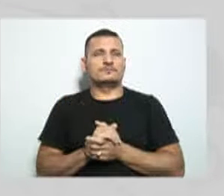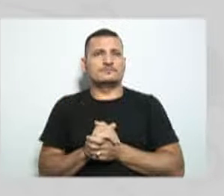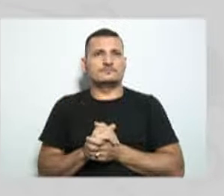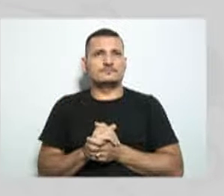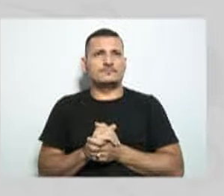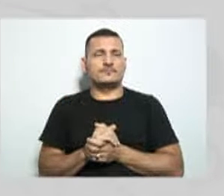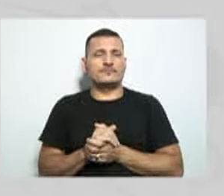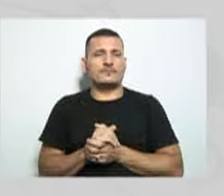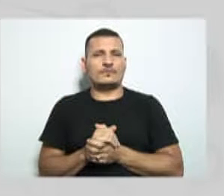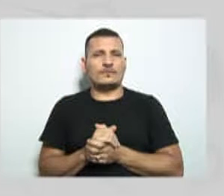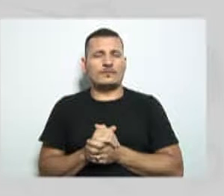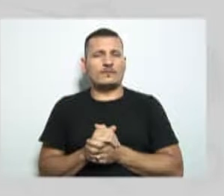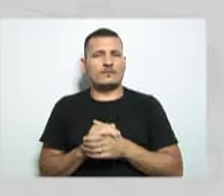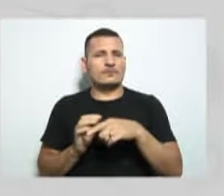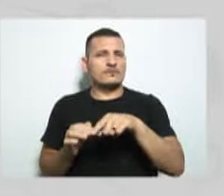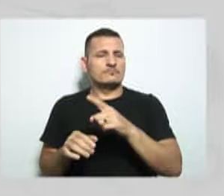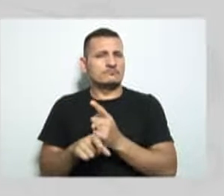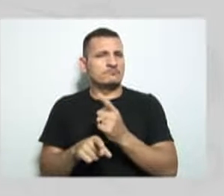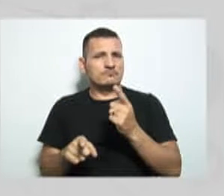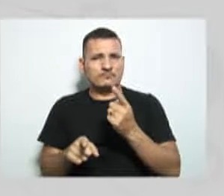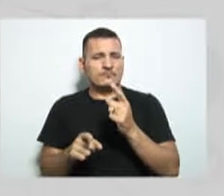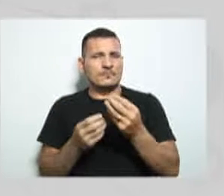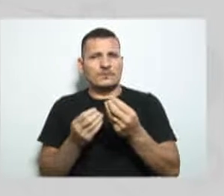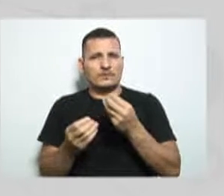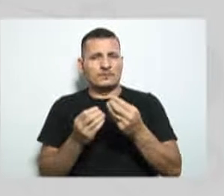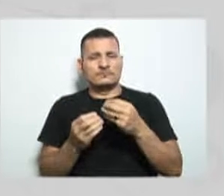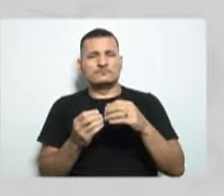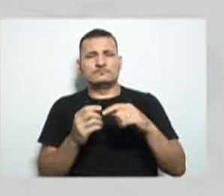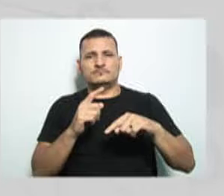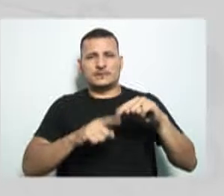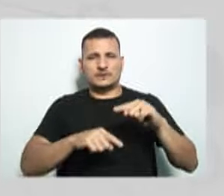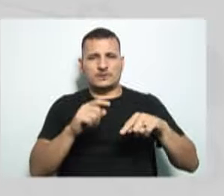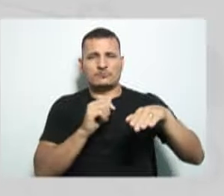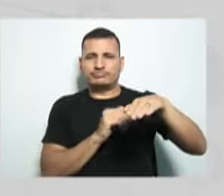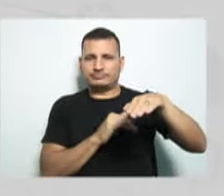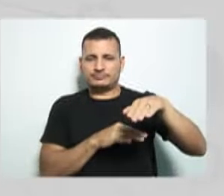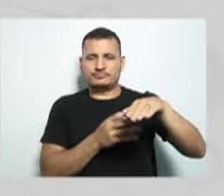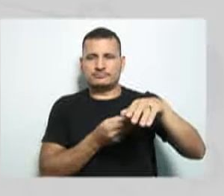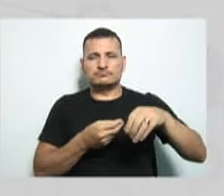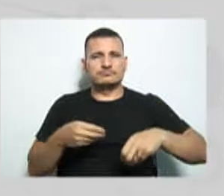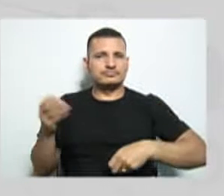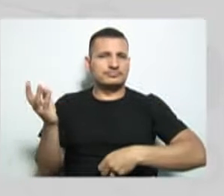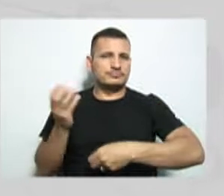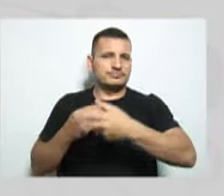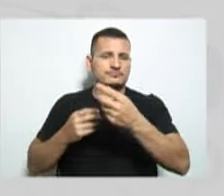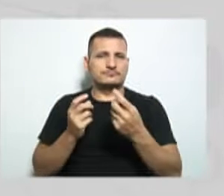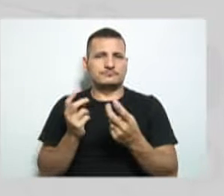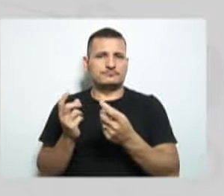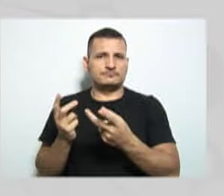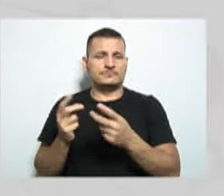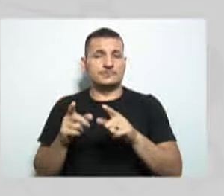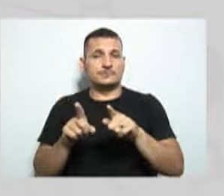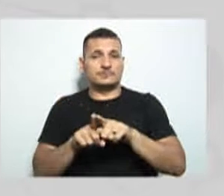venda. Deixa de detectar as saídas de mercadorias não motivadas por vendas, tais como os